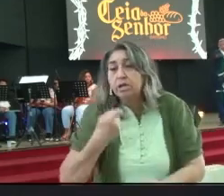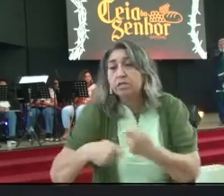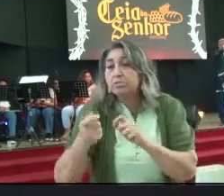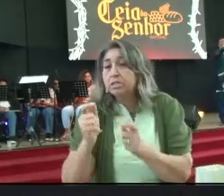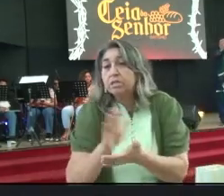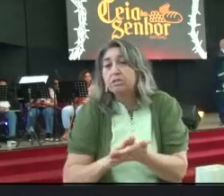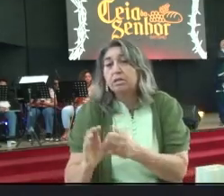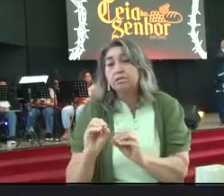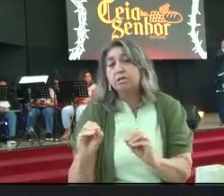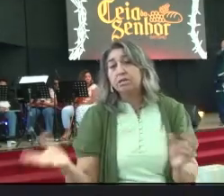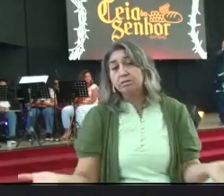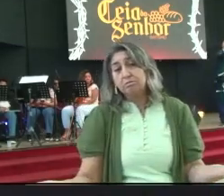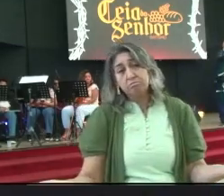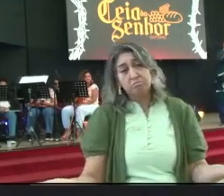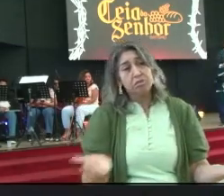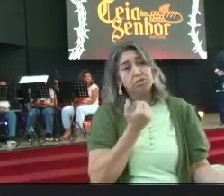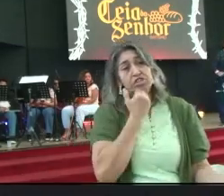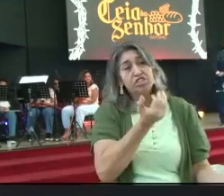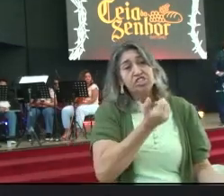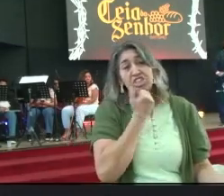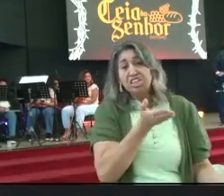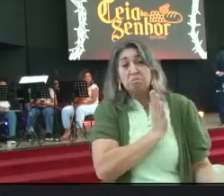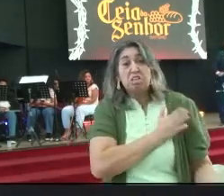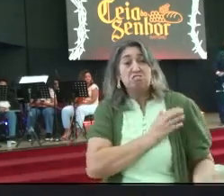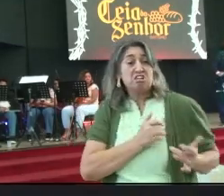pé pregado no chão.